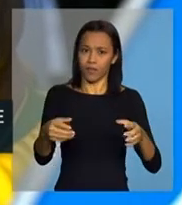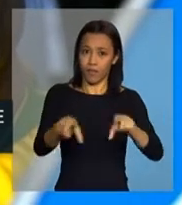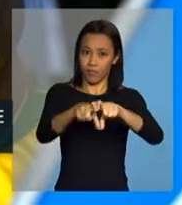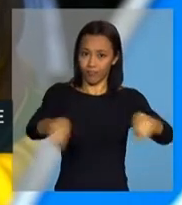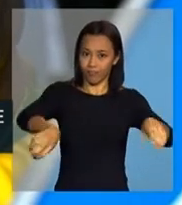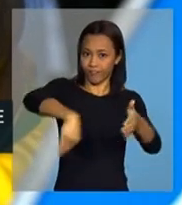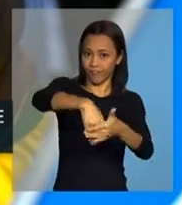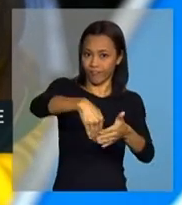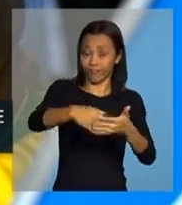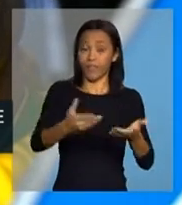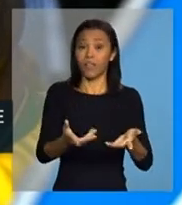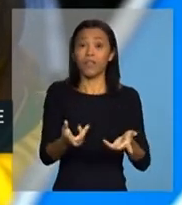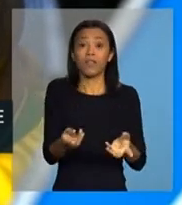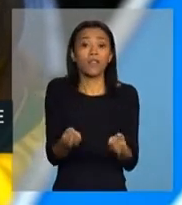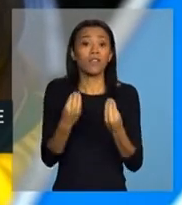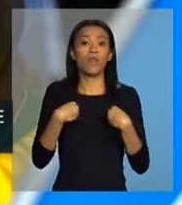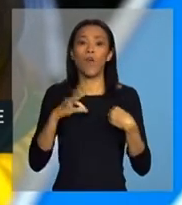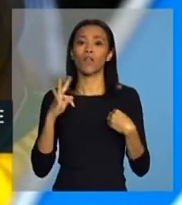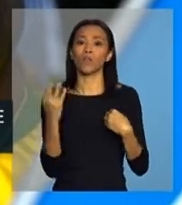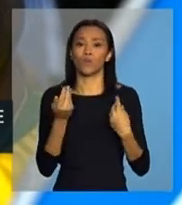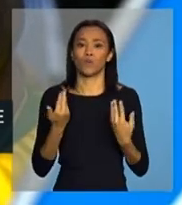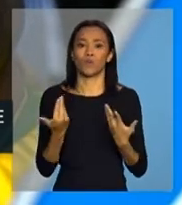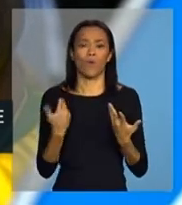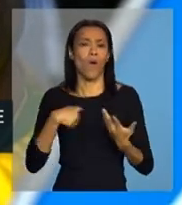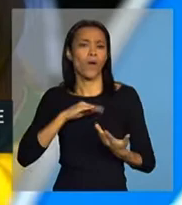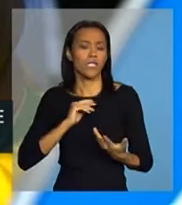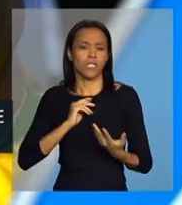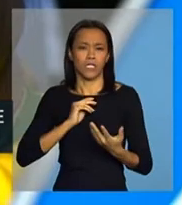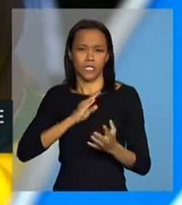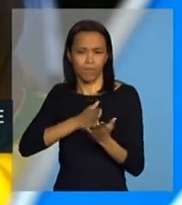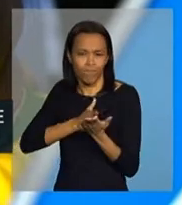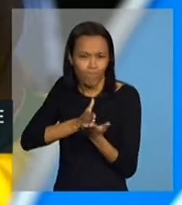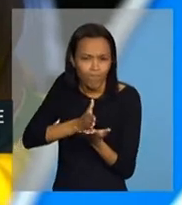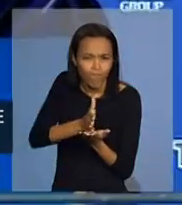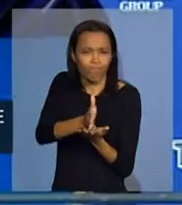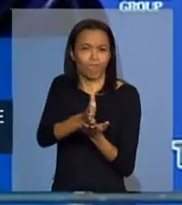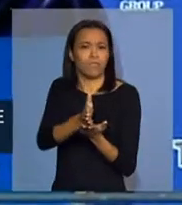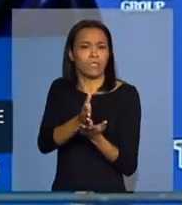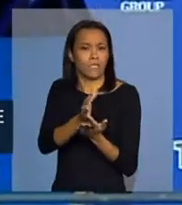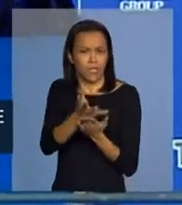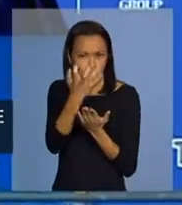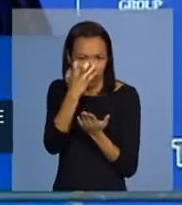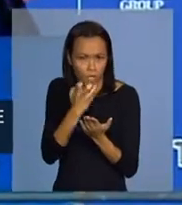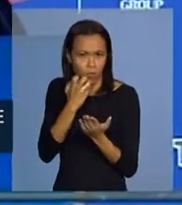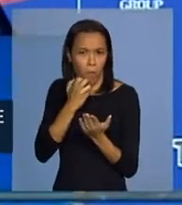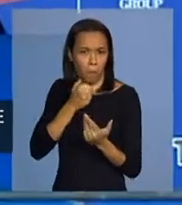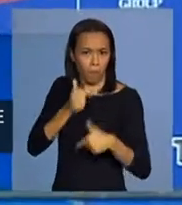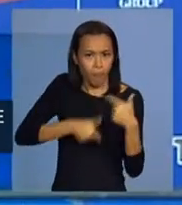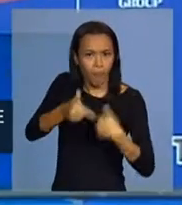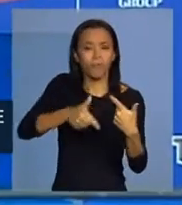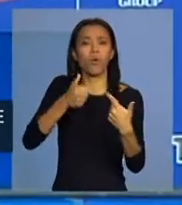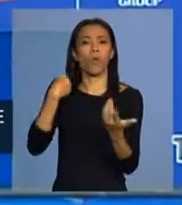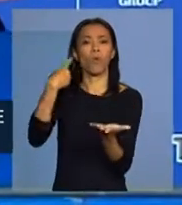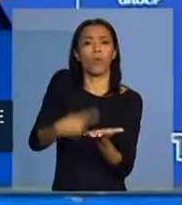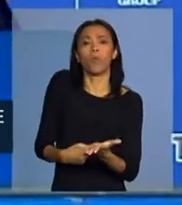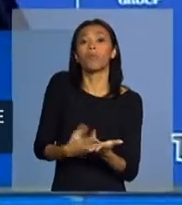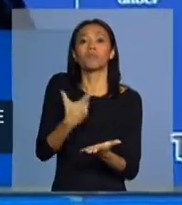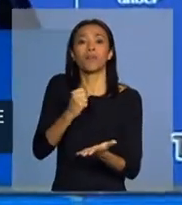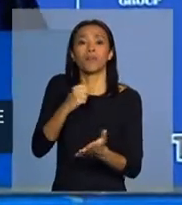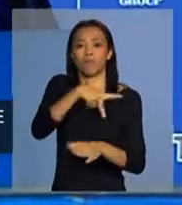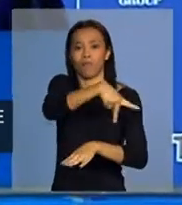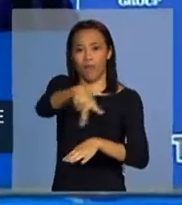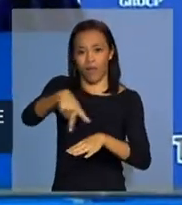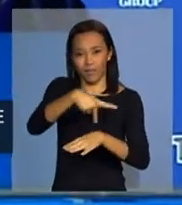deu a nós todos um exemplo de determinação, seriedade, compromisso com o país,